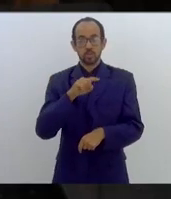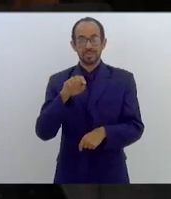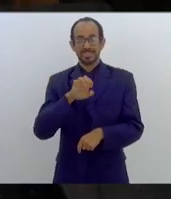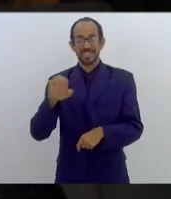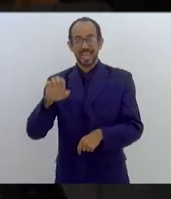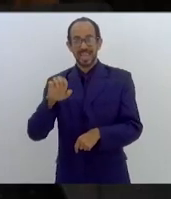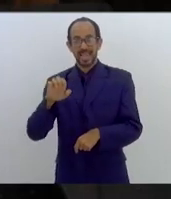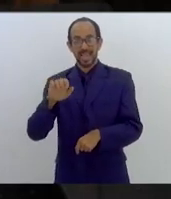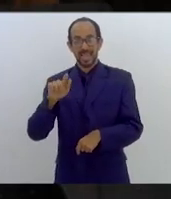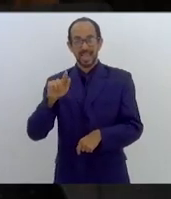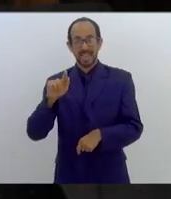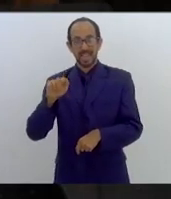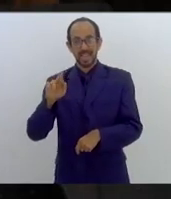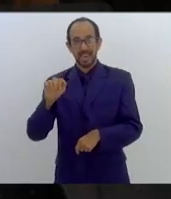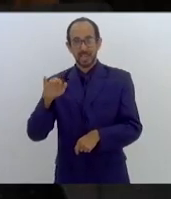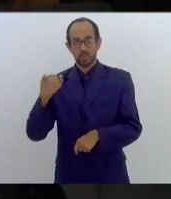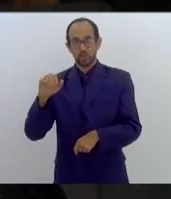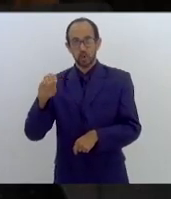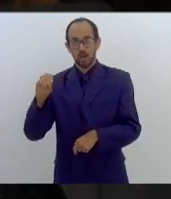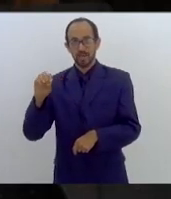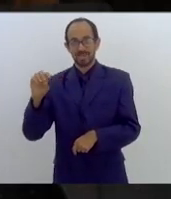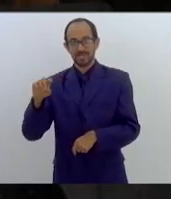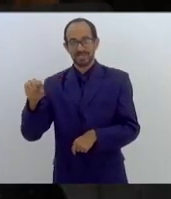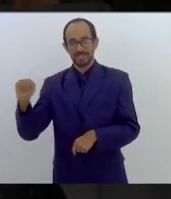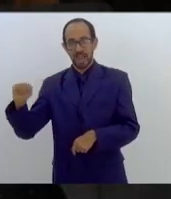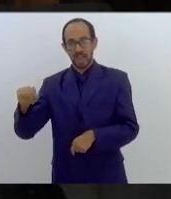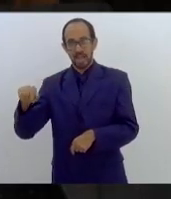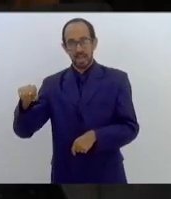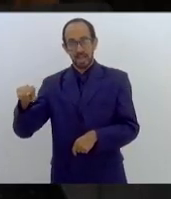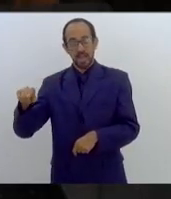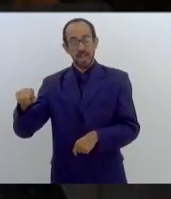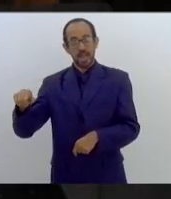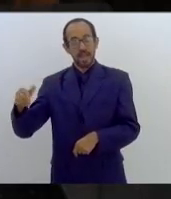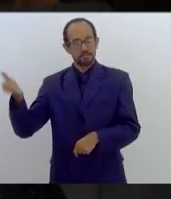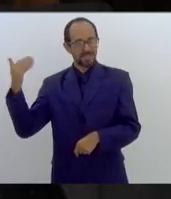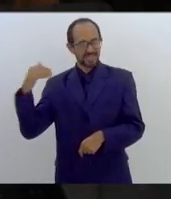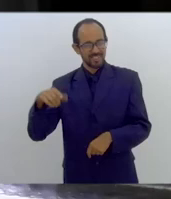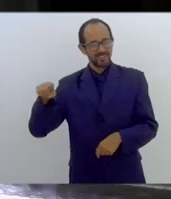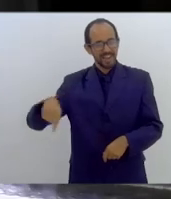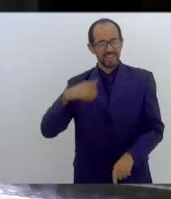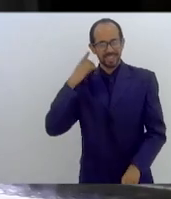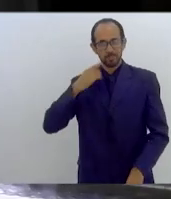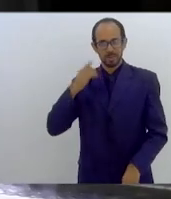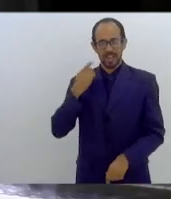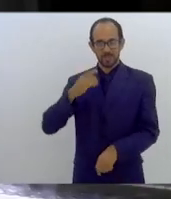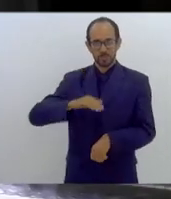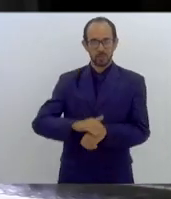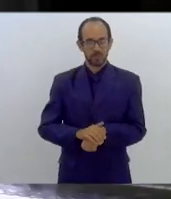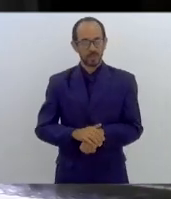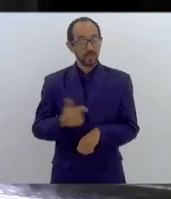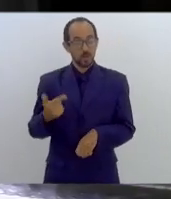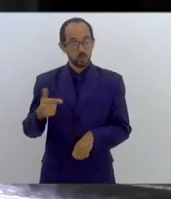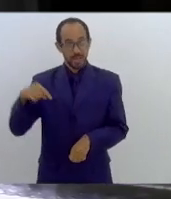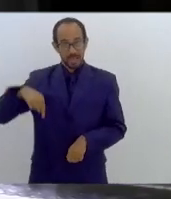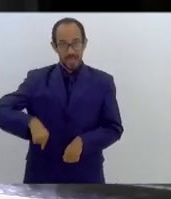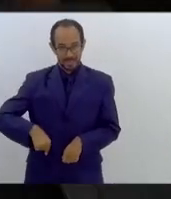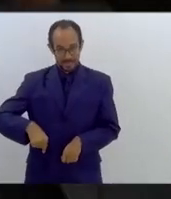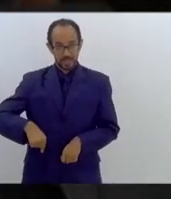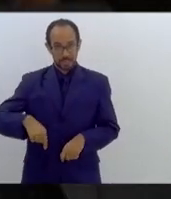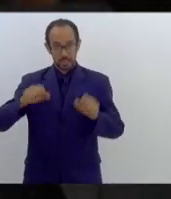era deputado. Ainda era deputado. E não há, no parlamento fluminense,